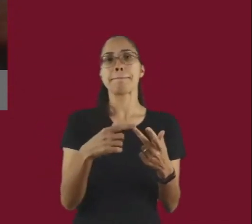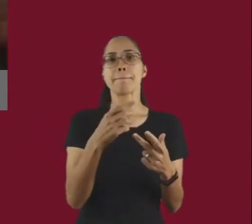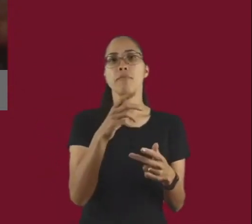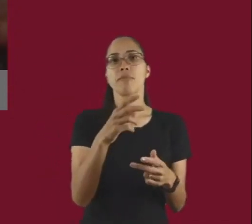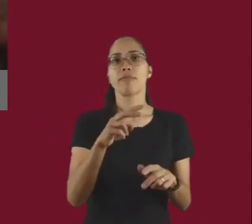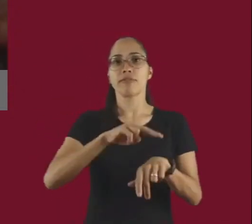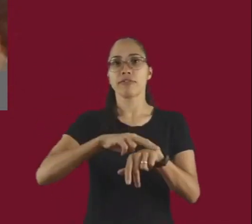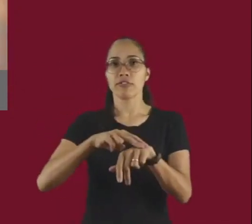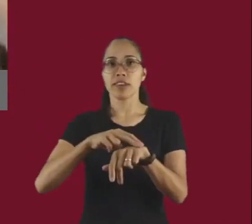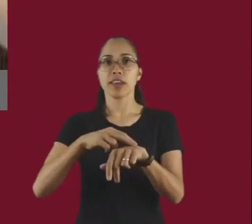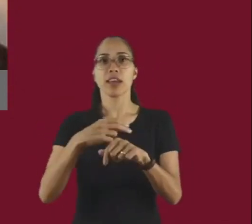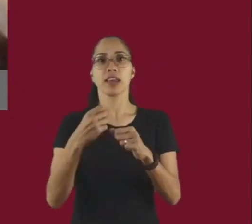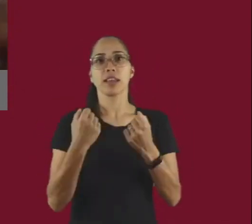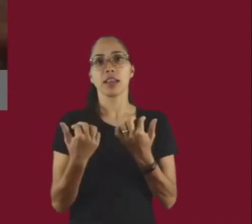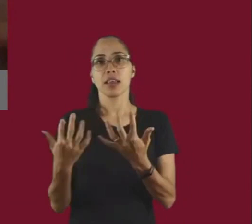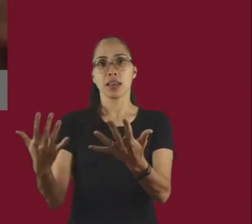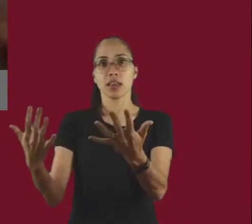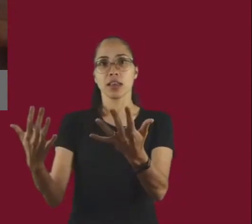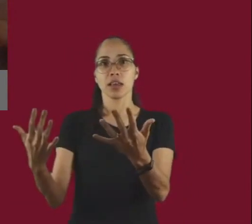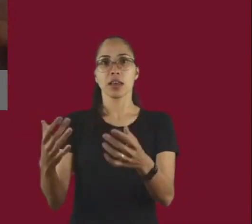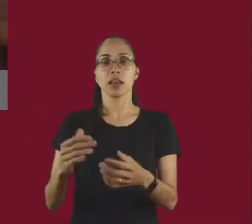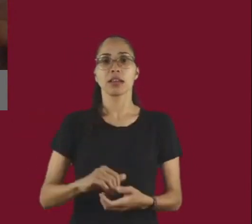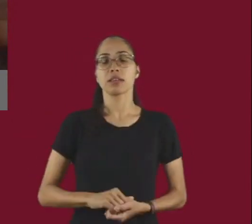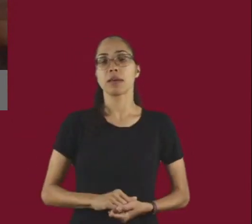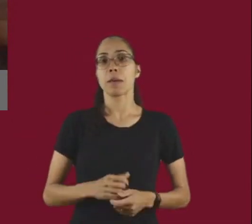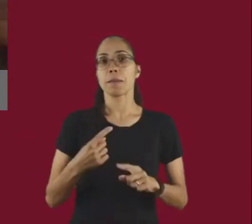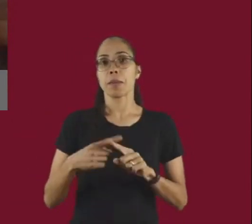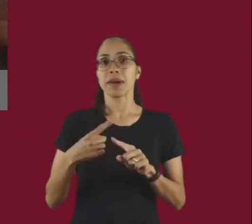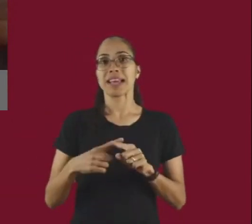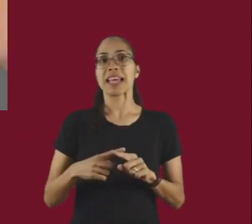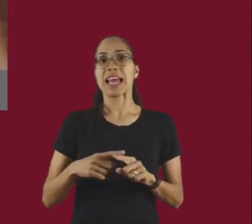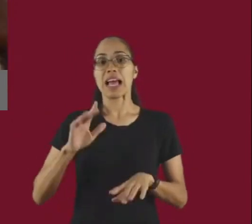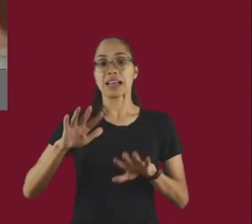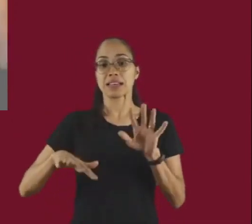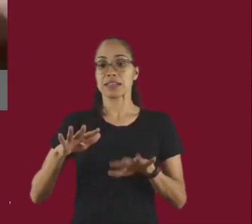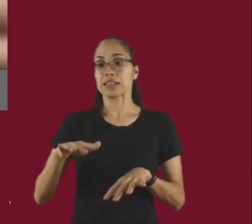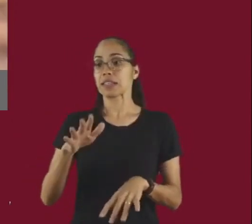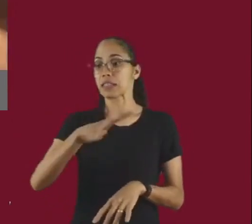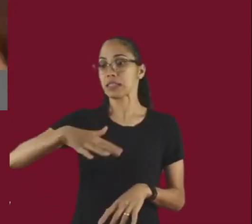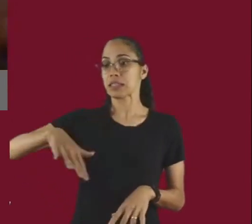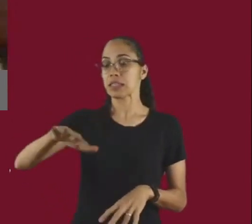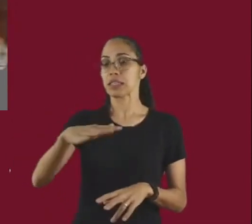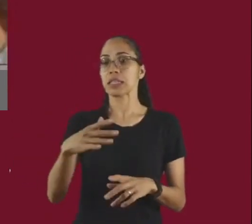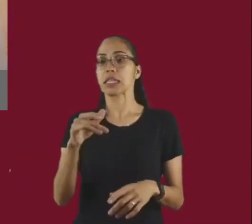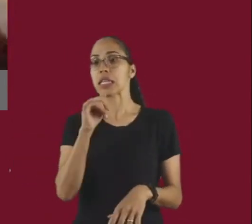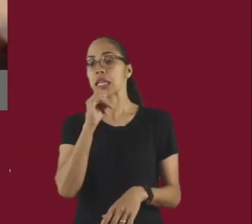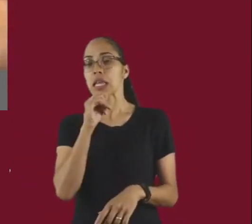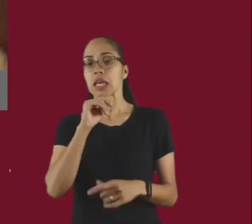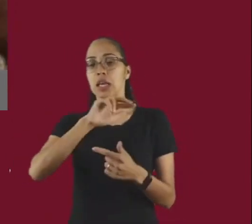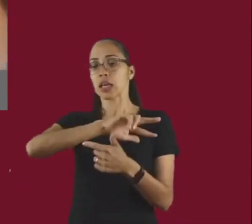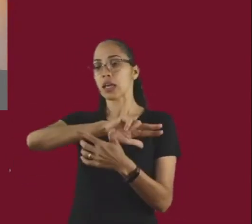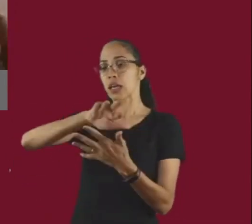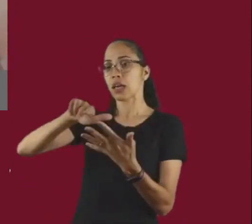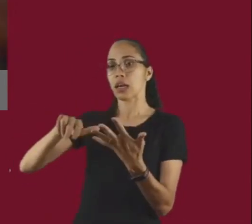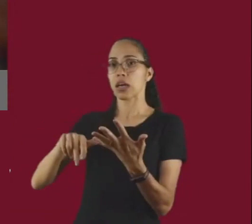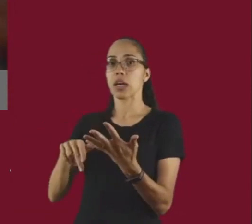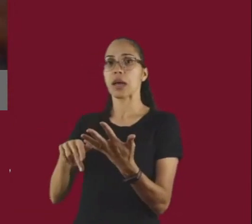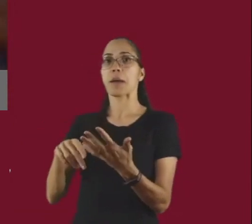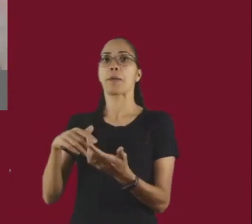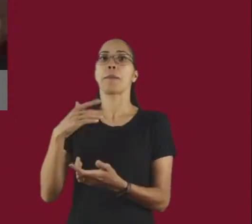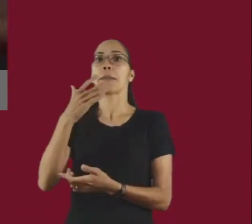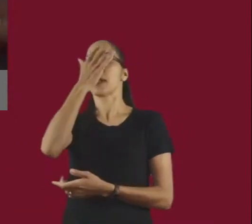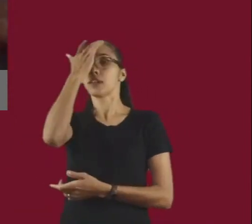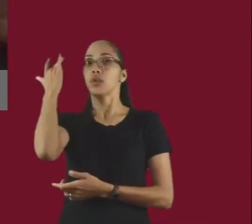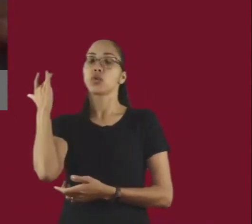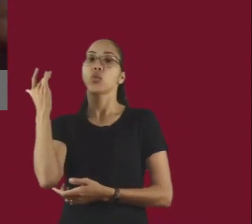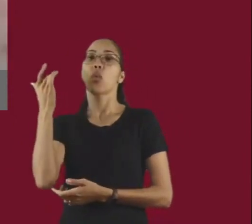nome dessas espécies, que é uma forma de representação possível, né? Foi uma experiência, agora estamos fazendo outras experiências, mas